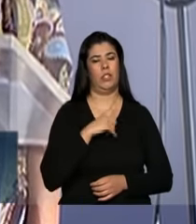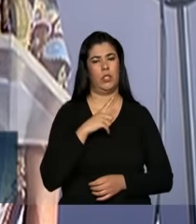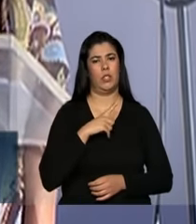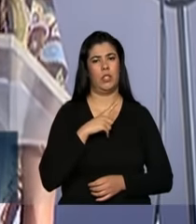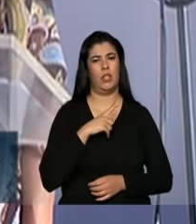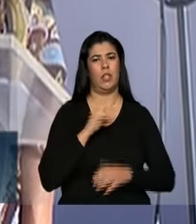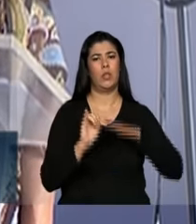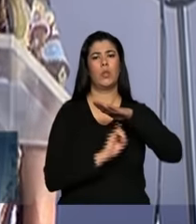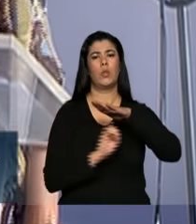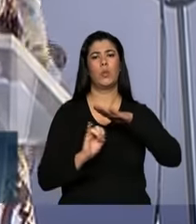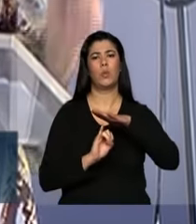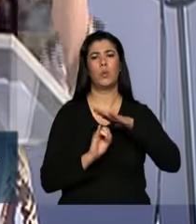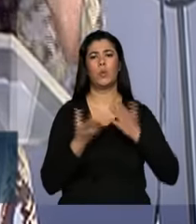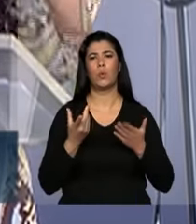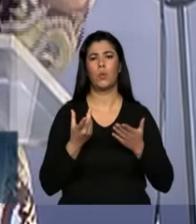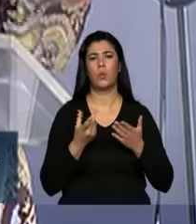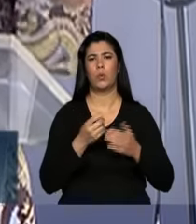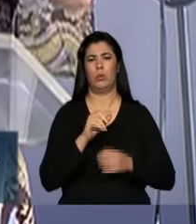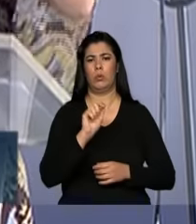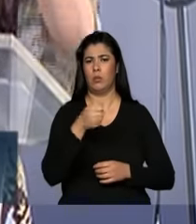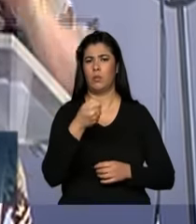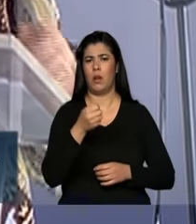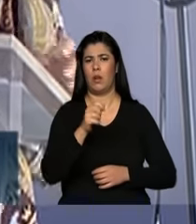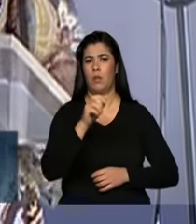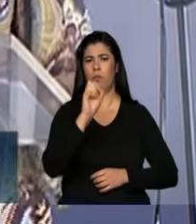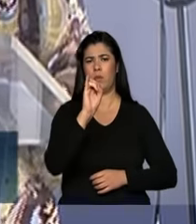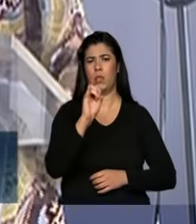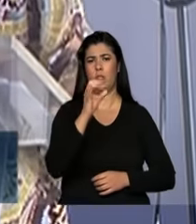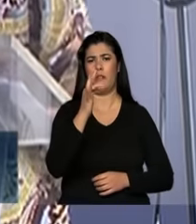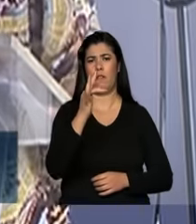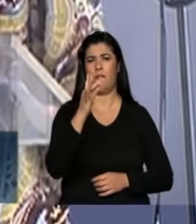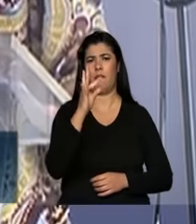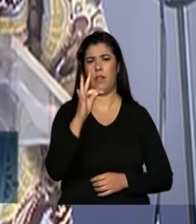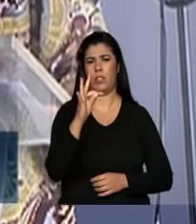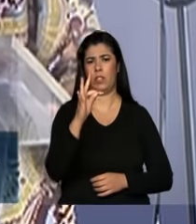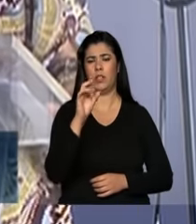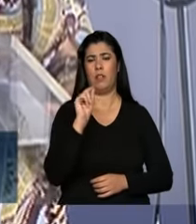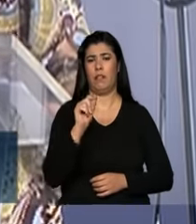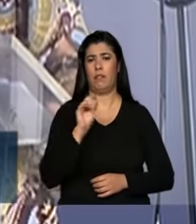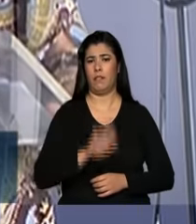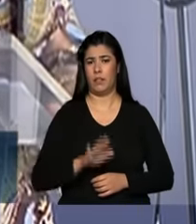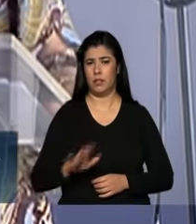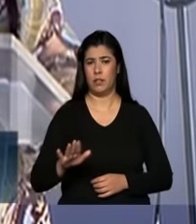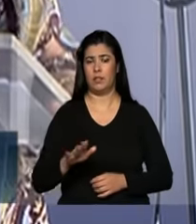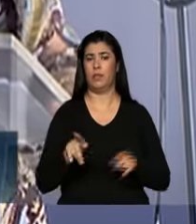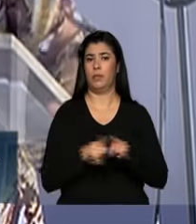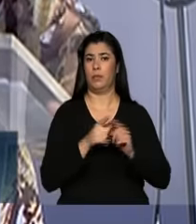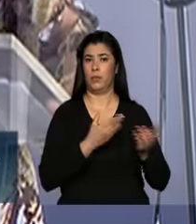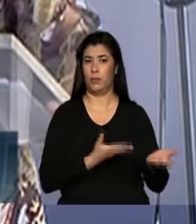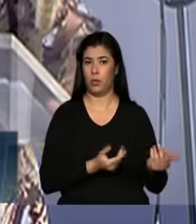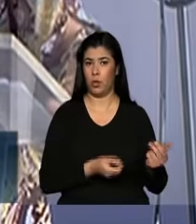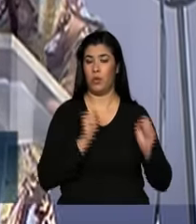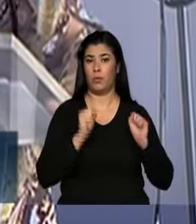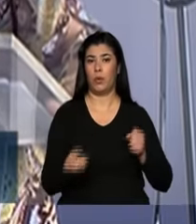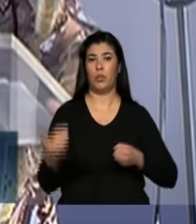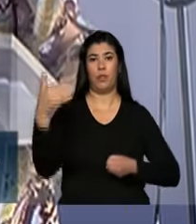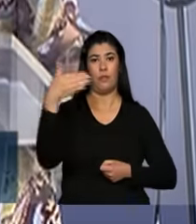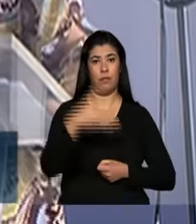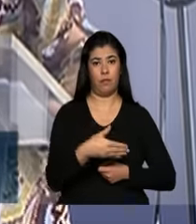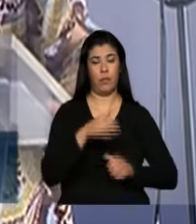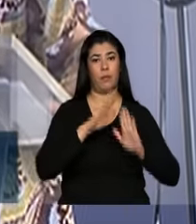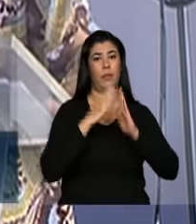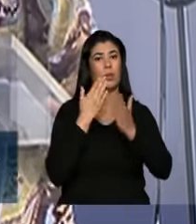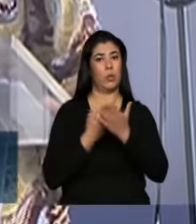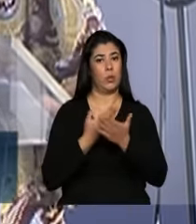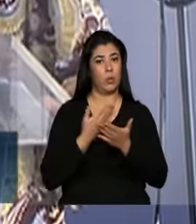é fator importante? Porque com o IFET, as crianças e os jovens estudam, se formam